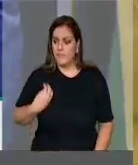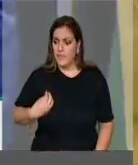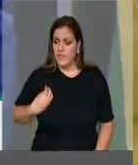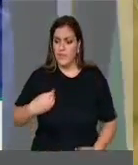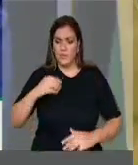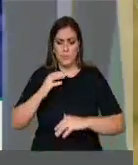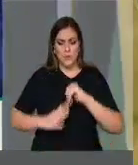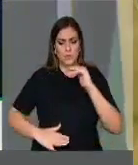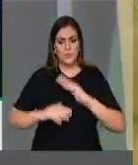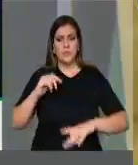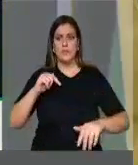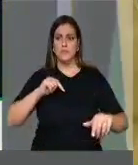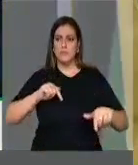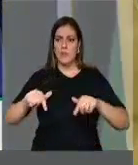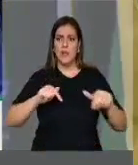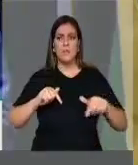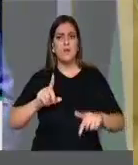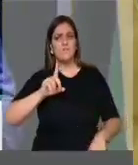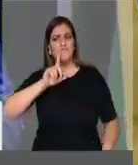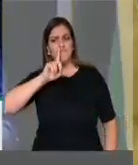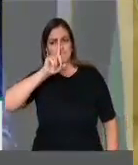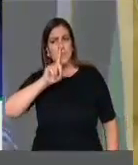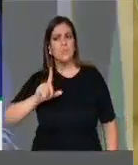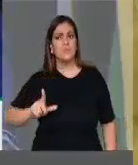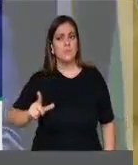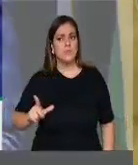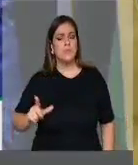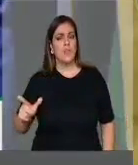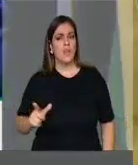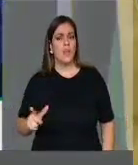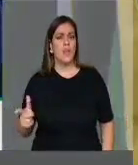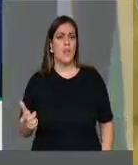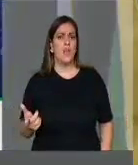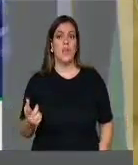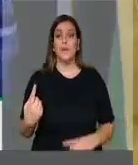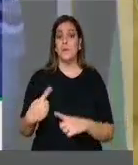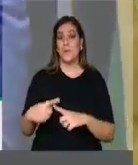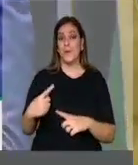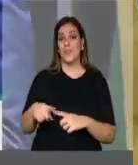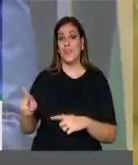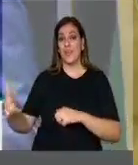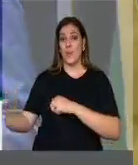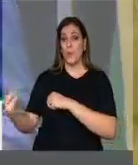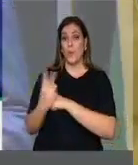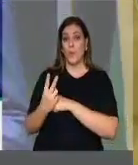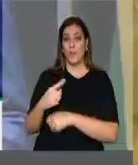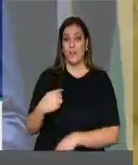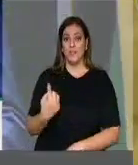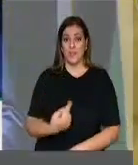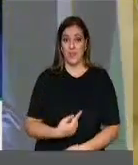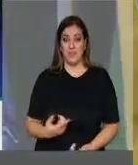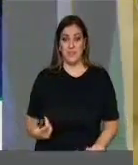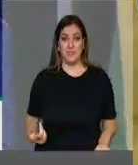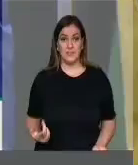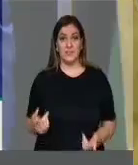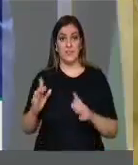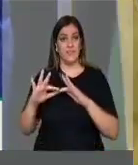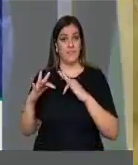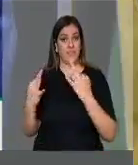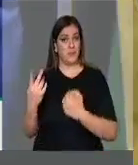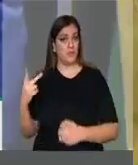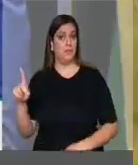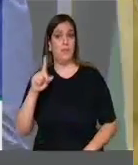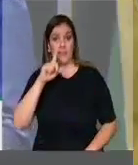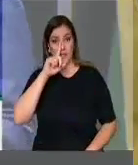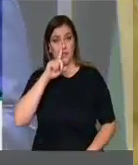sua profissão, colocam a sua vida em risco para cuidar das nossas, colocam muitas vezes as suas famílias em risco para cuidar